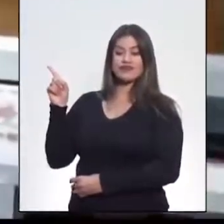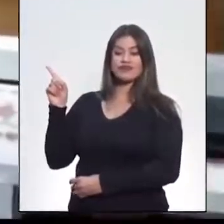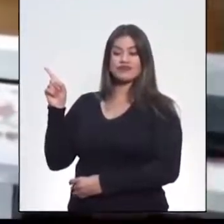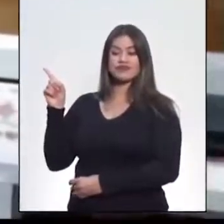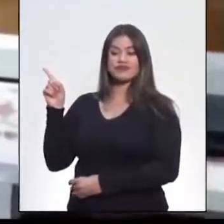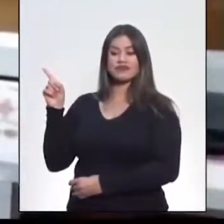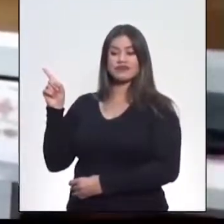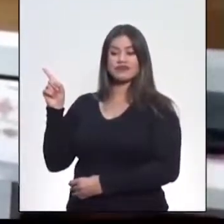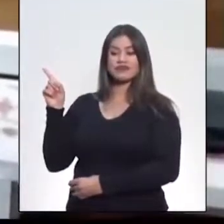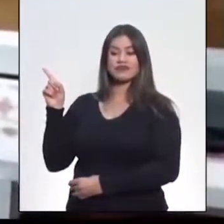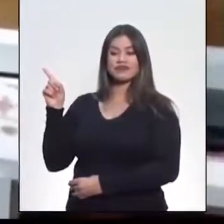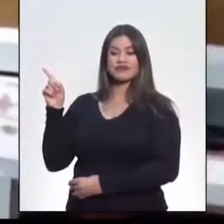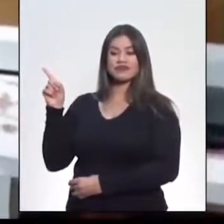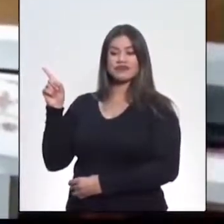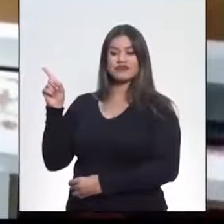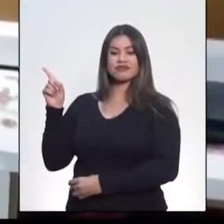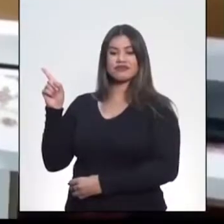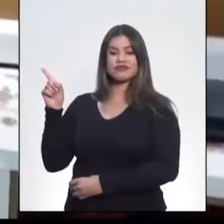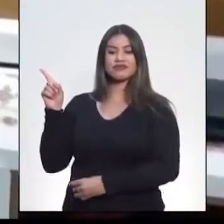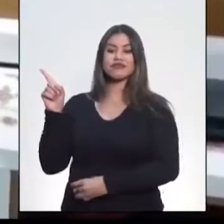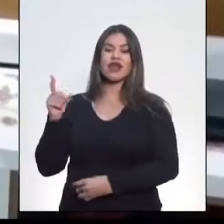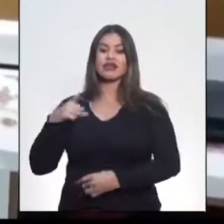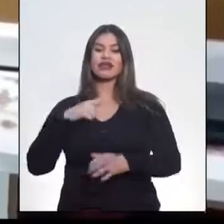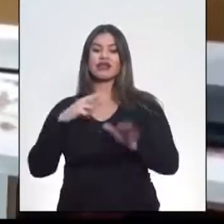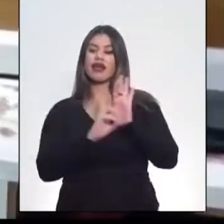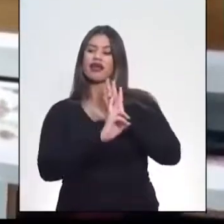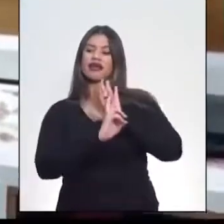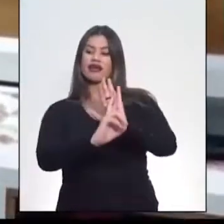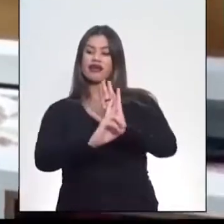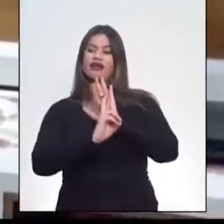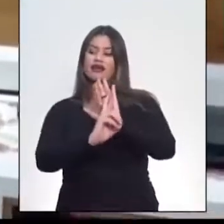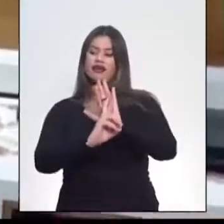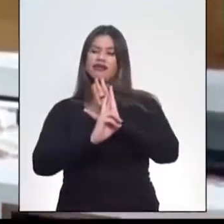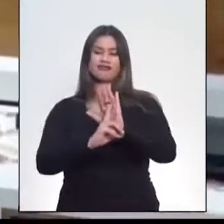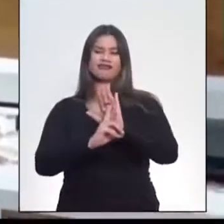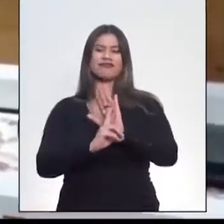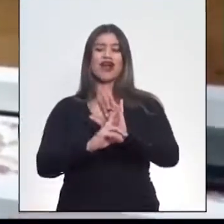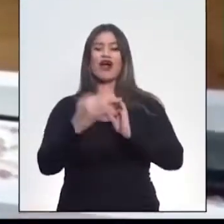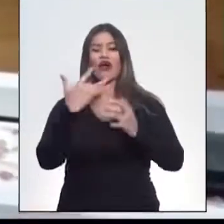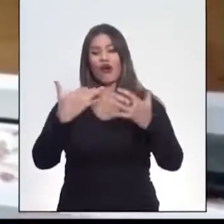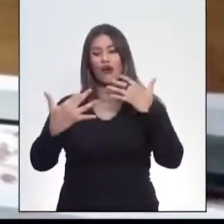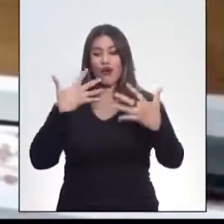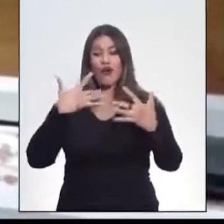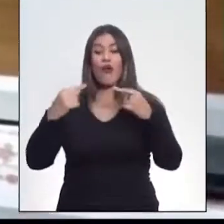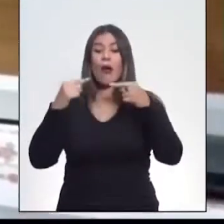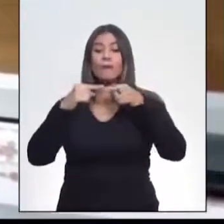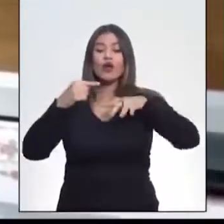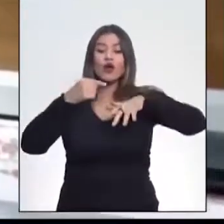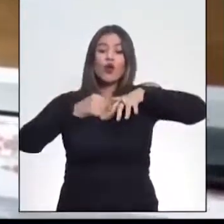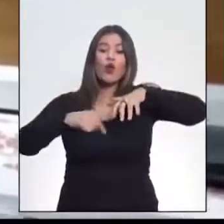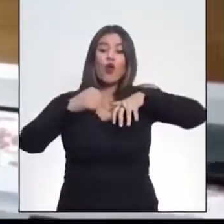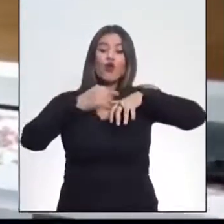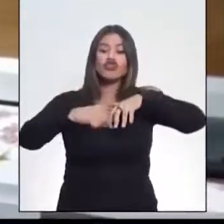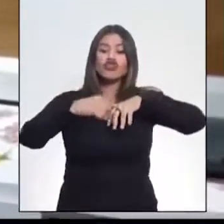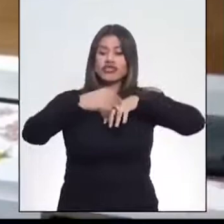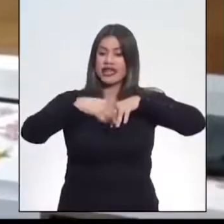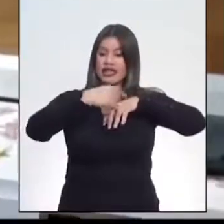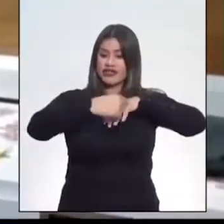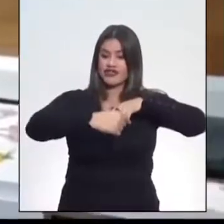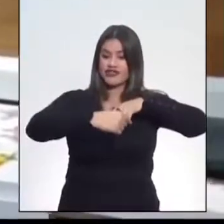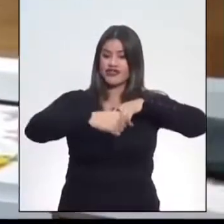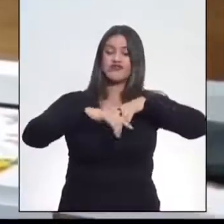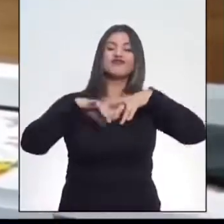que ela tem essa representação das cores são cinco cores que representam os continentes né